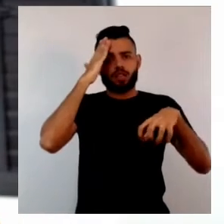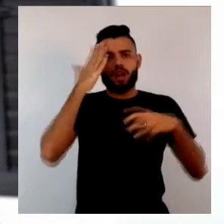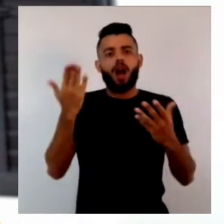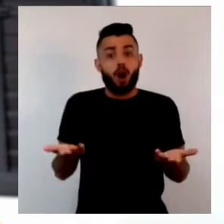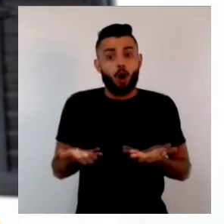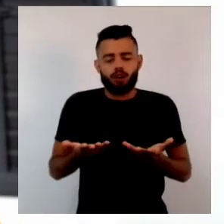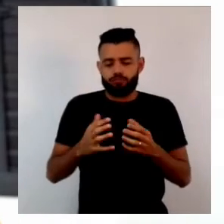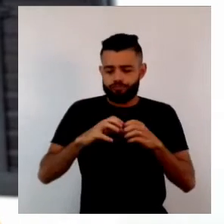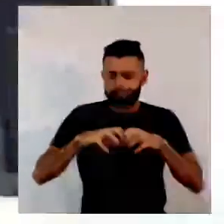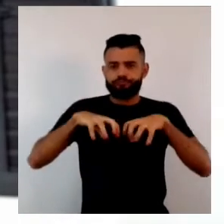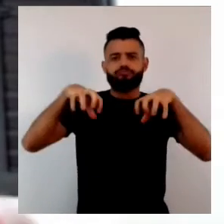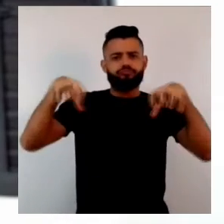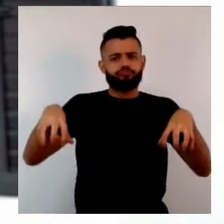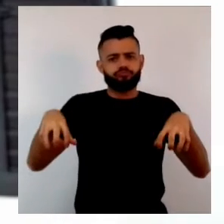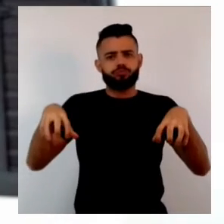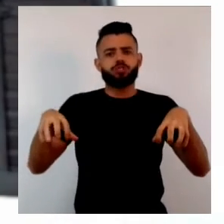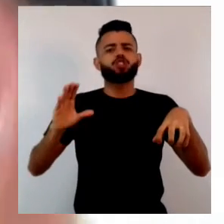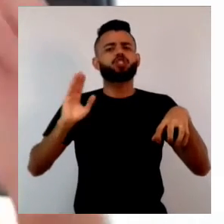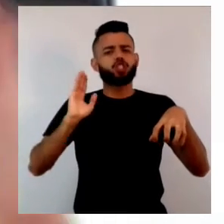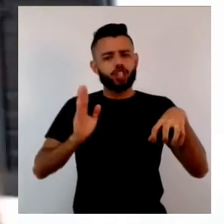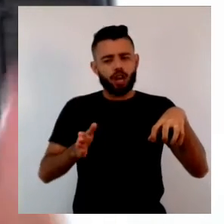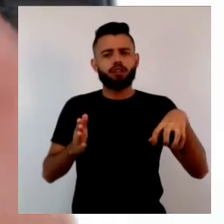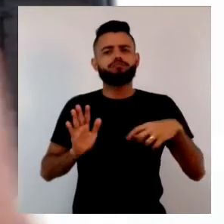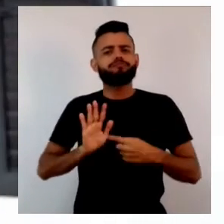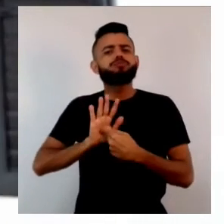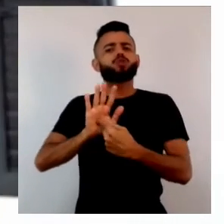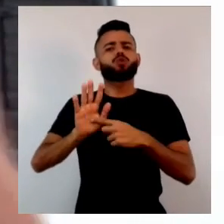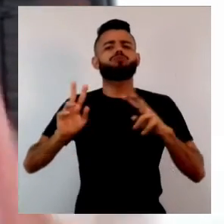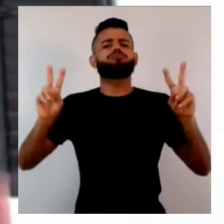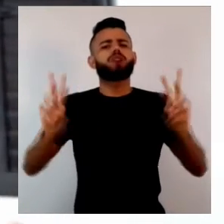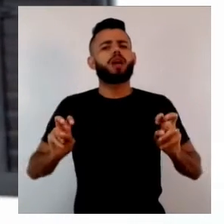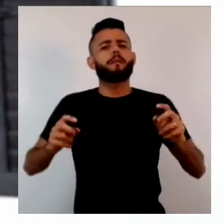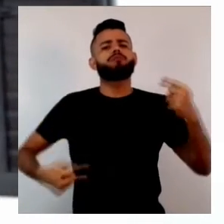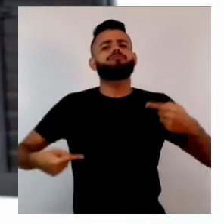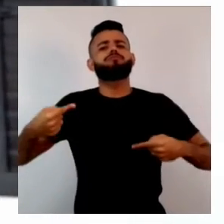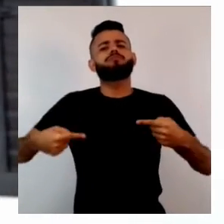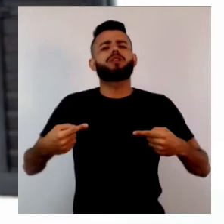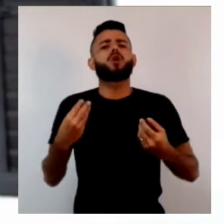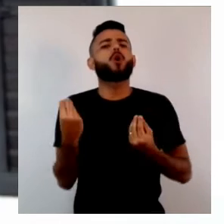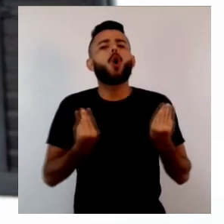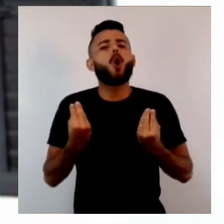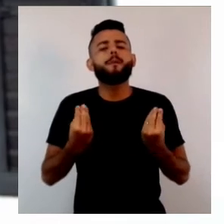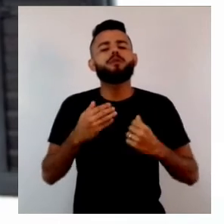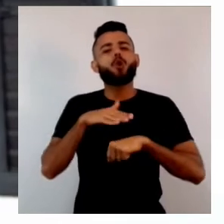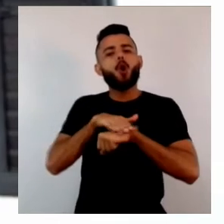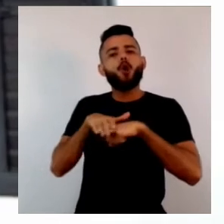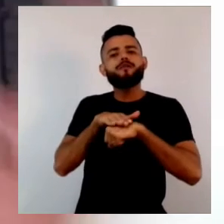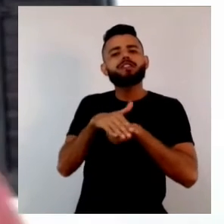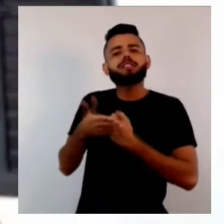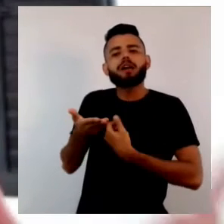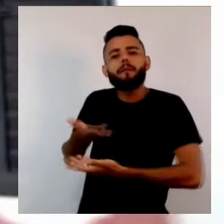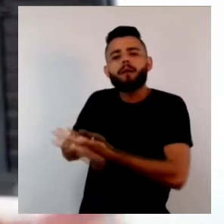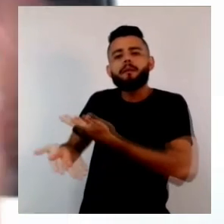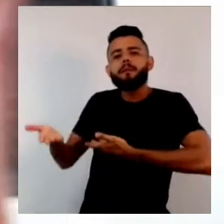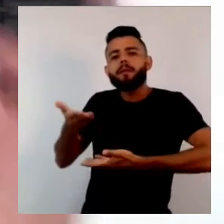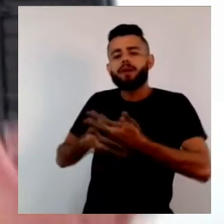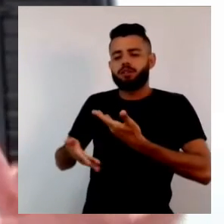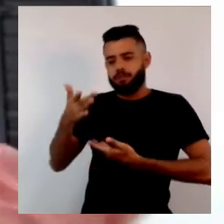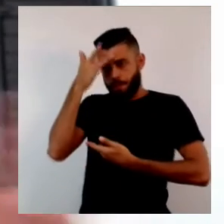questão está colocada, como é que a gente vai conseguir fazer para conversar com essas outras pessoas? Eu gosto muito